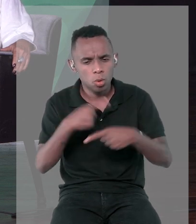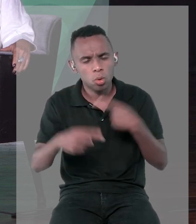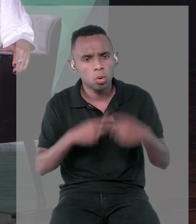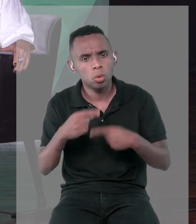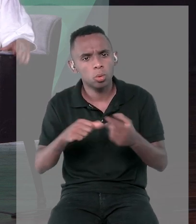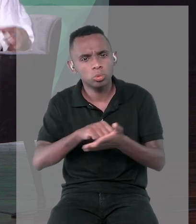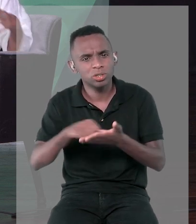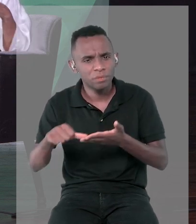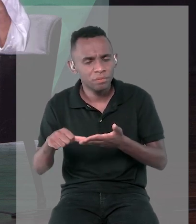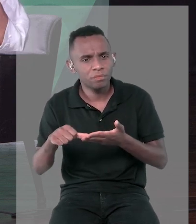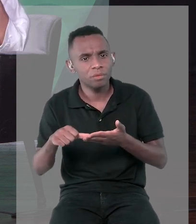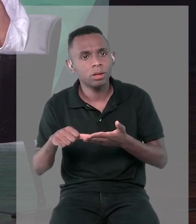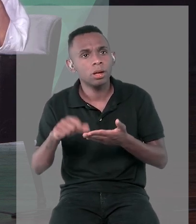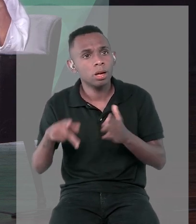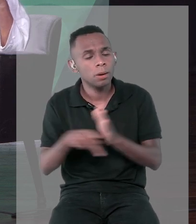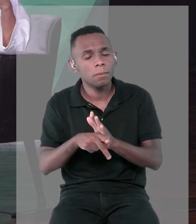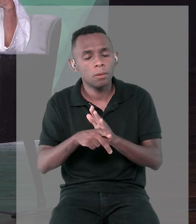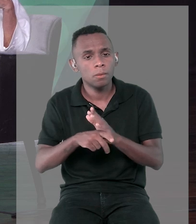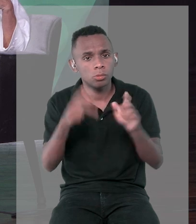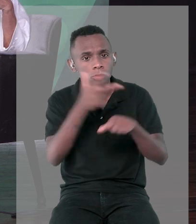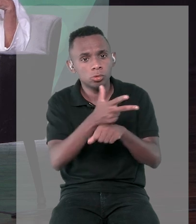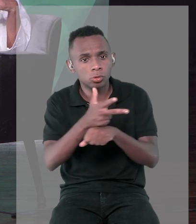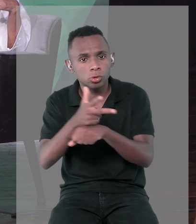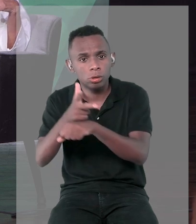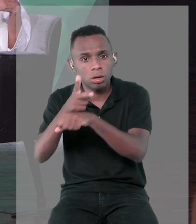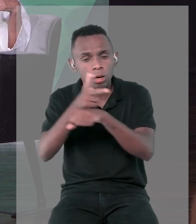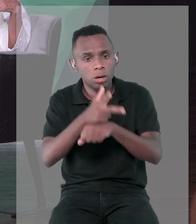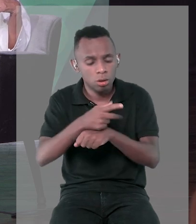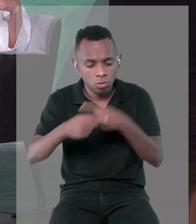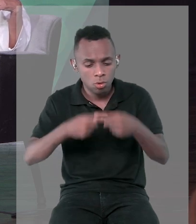isso? Era fita de gravação